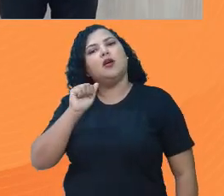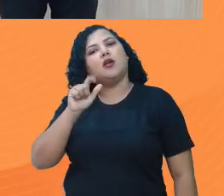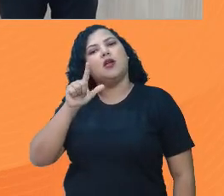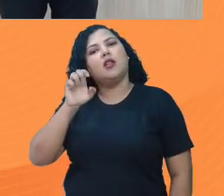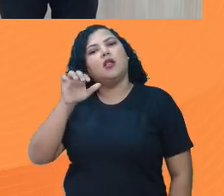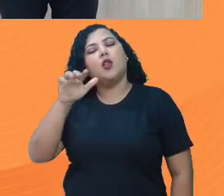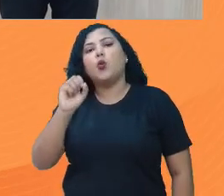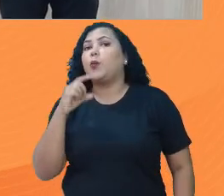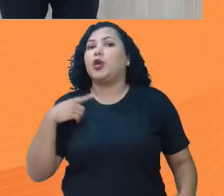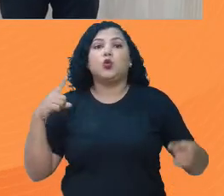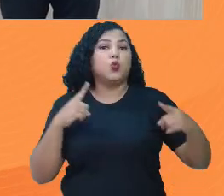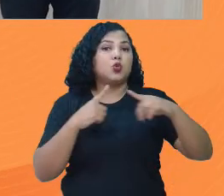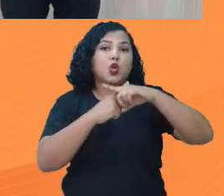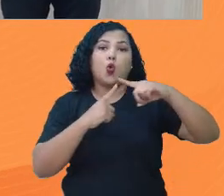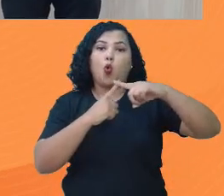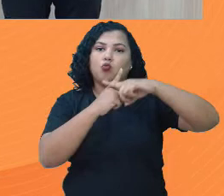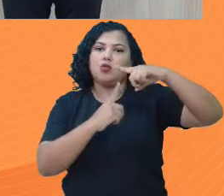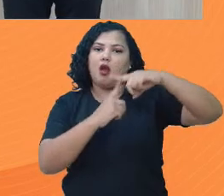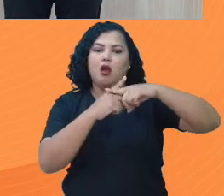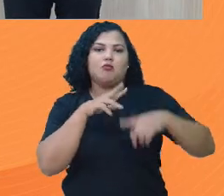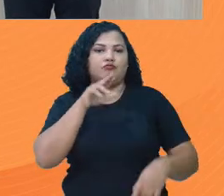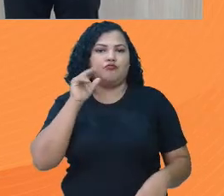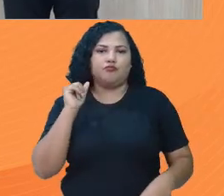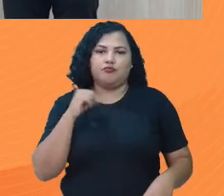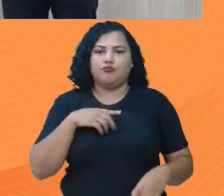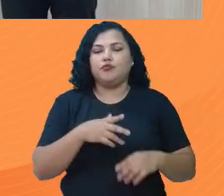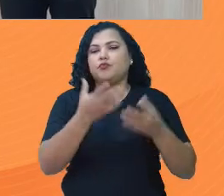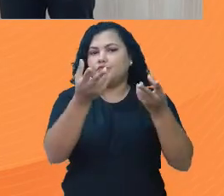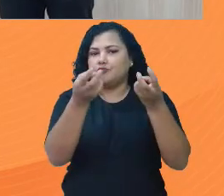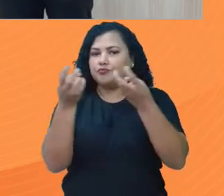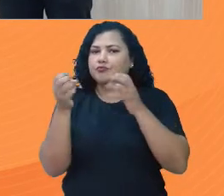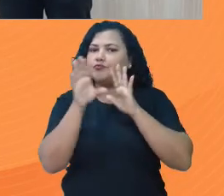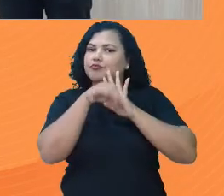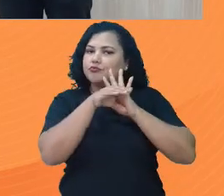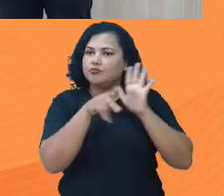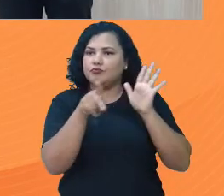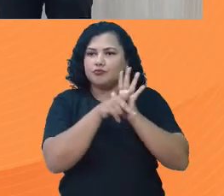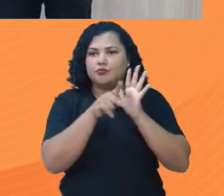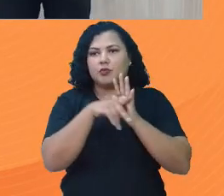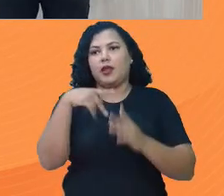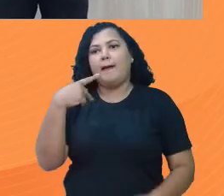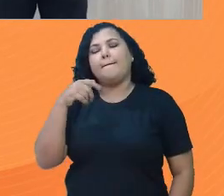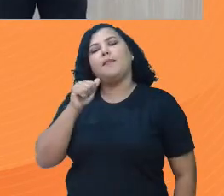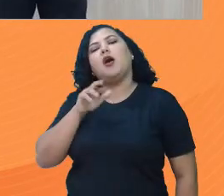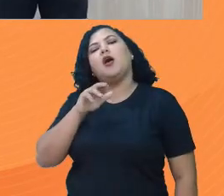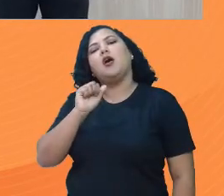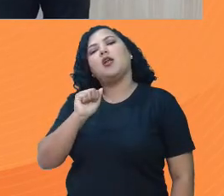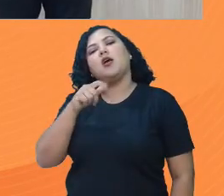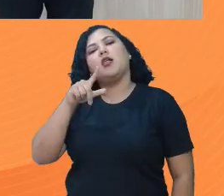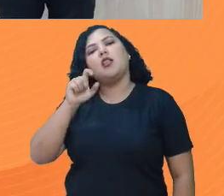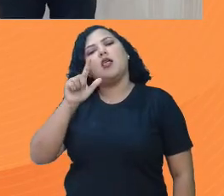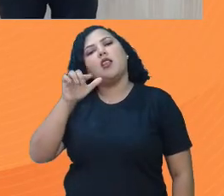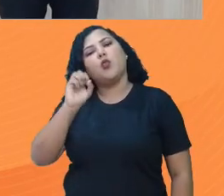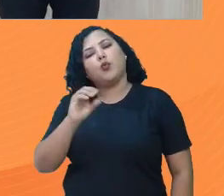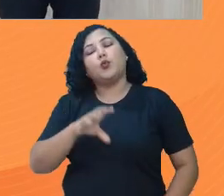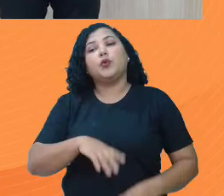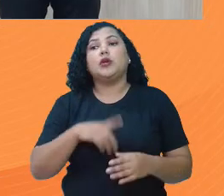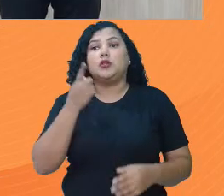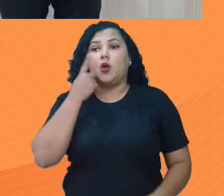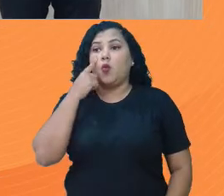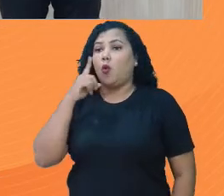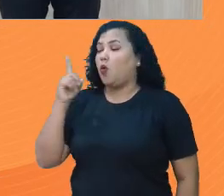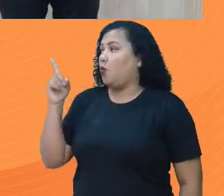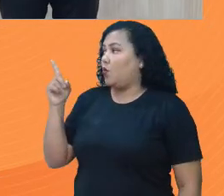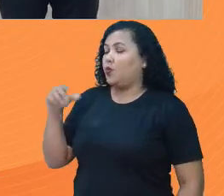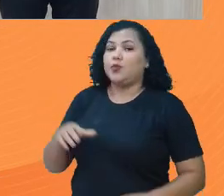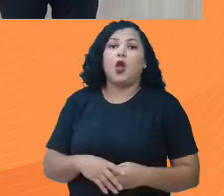não estão se cruzando. Então vemos aí a definição de retas paralelas. Depois, a gente viu a